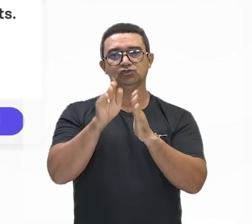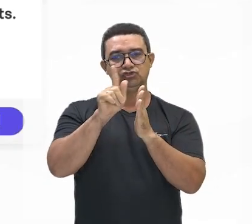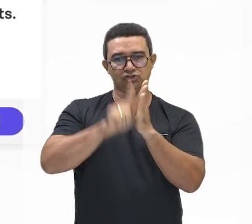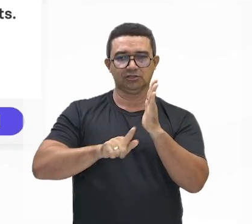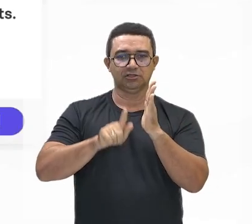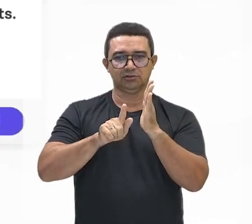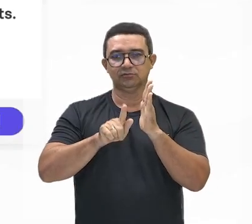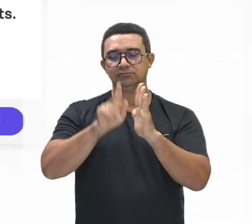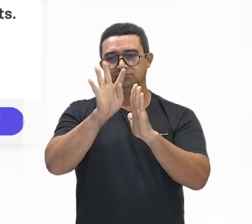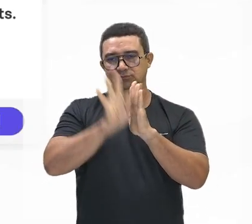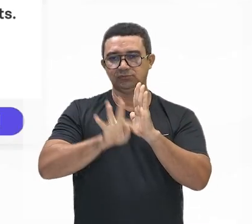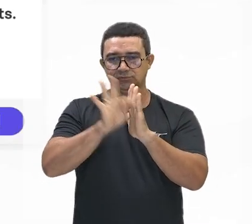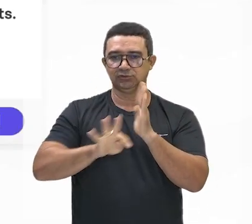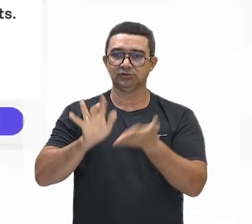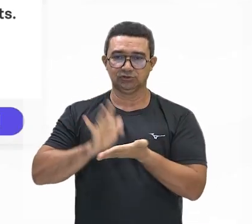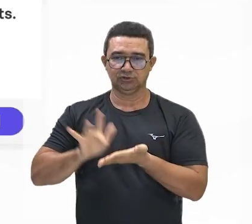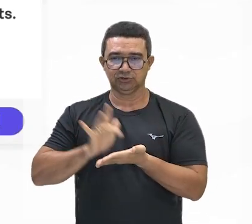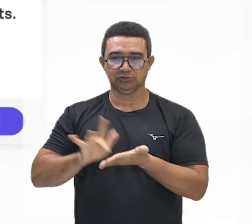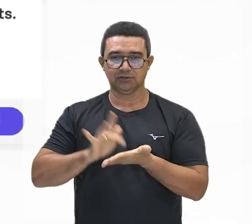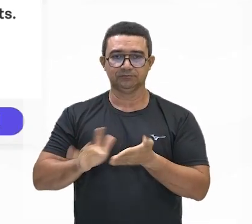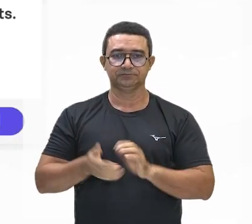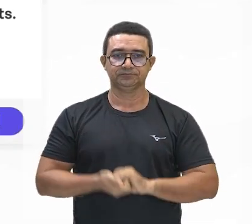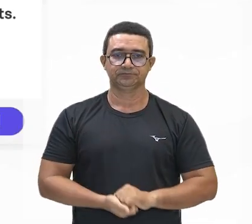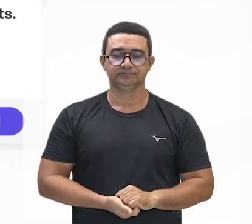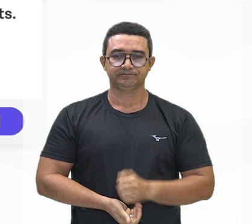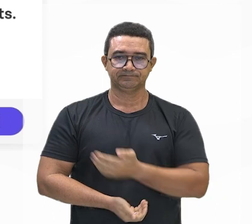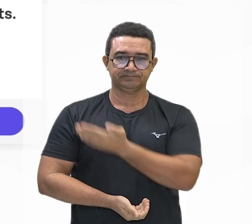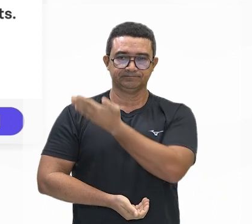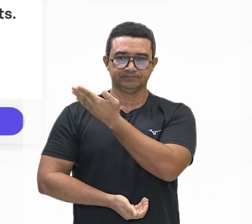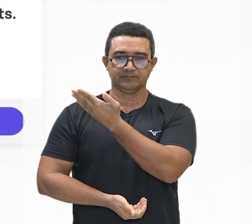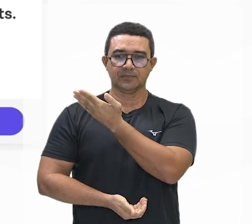bastante atenção aí nessa imagem.